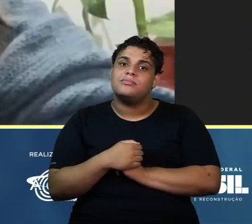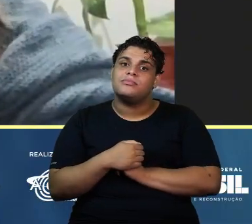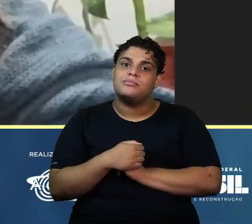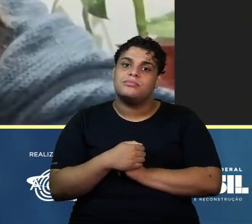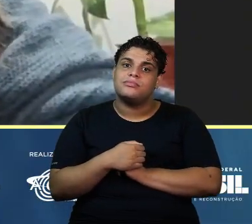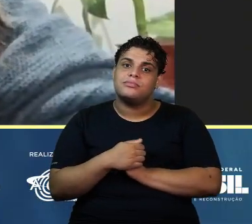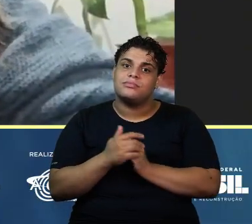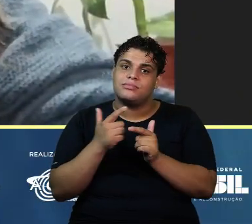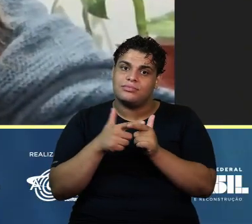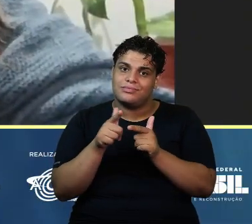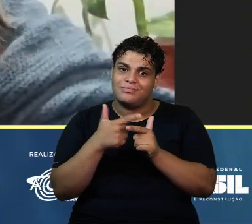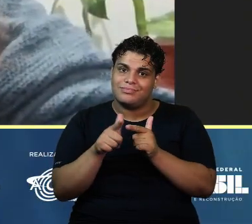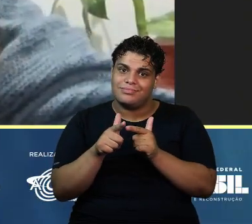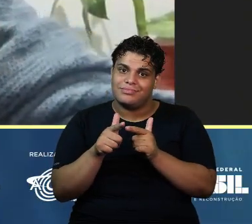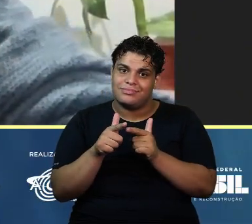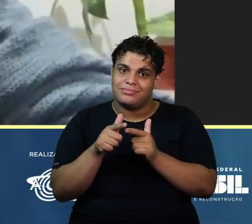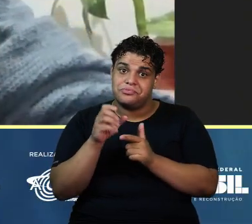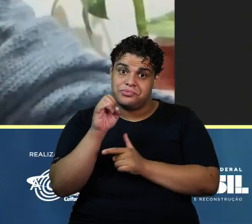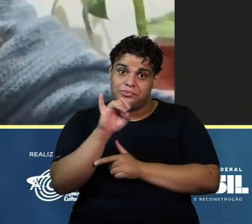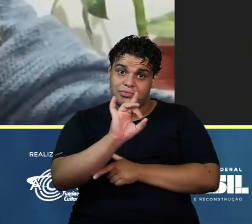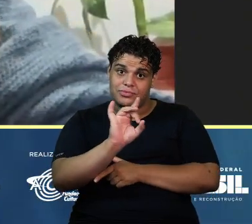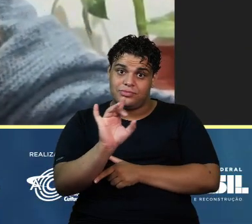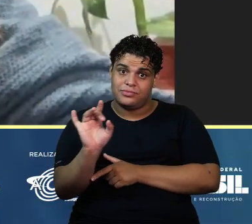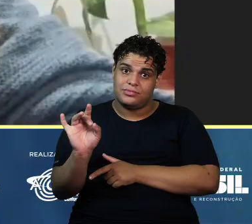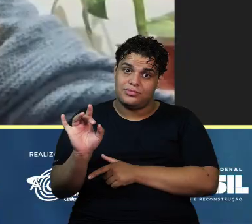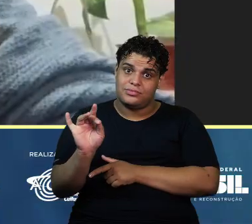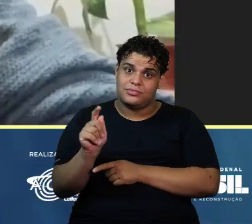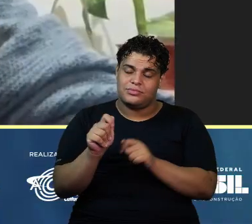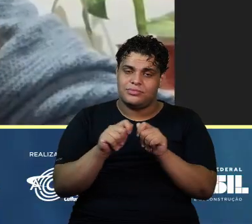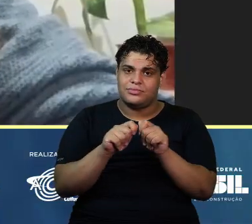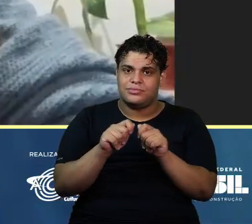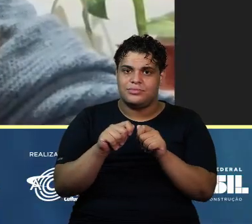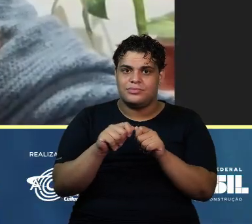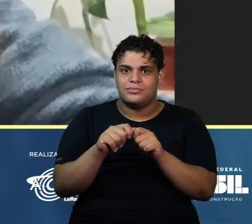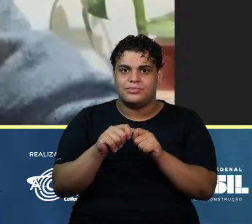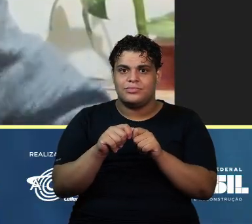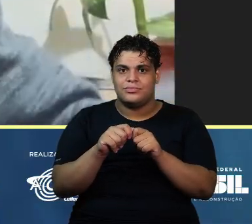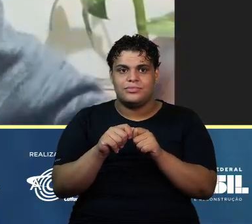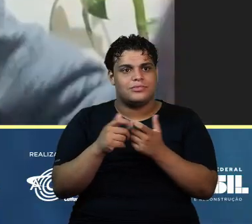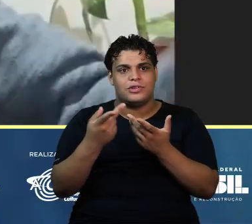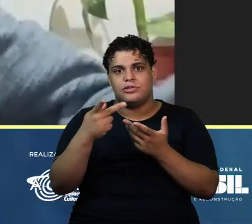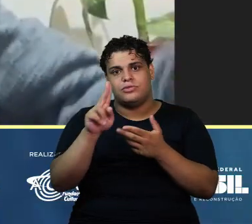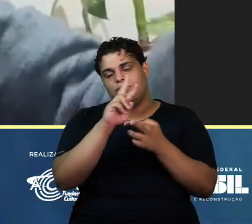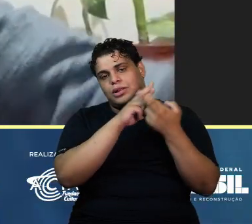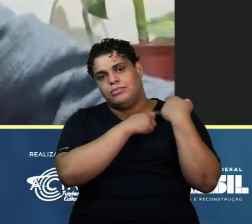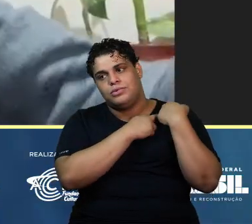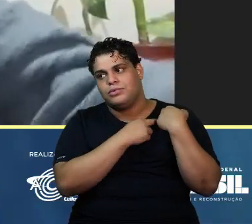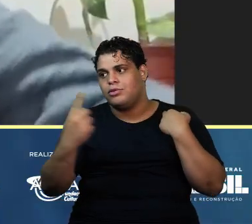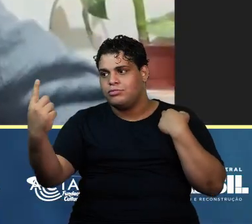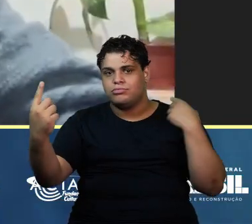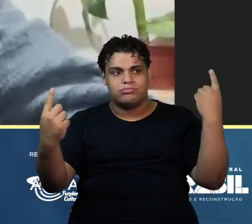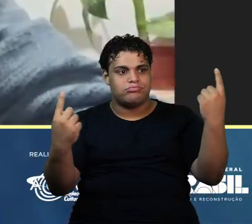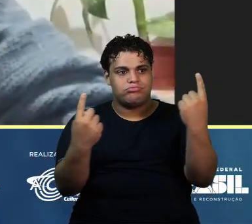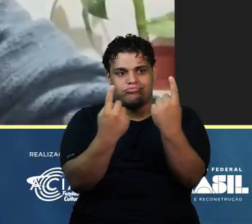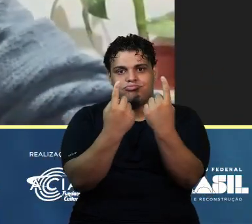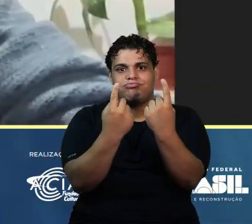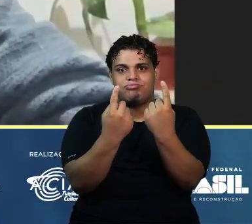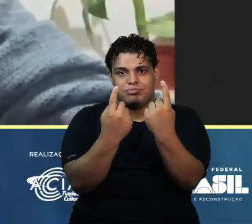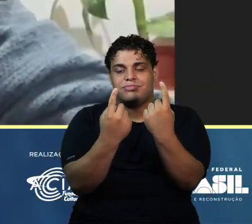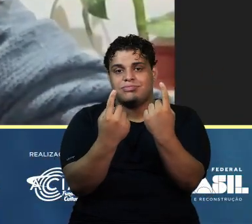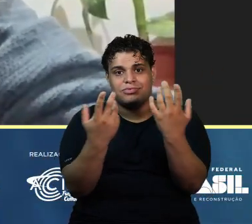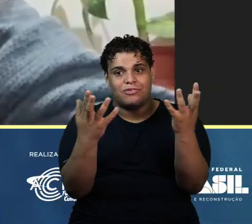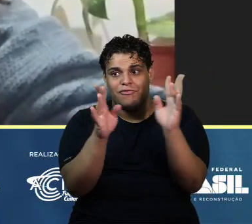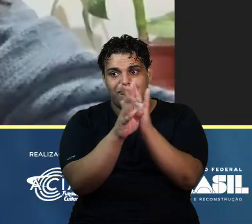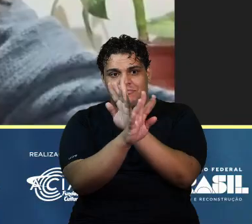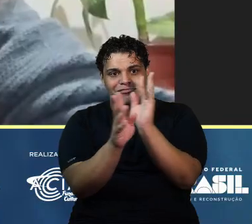questão. Se cada um fizer a sua parte, aí é um, mais um, mais um, mais um. Às